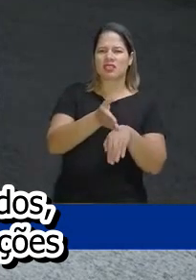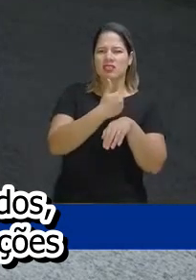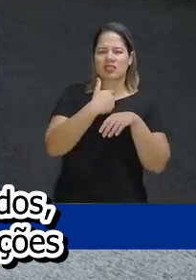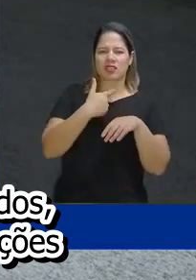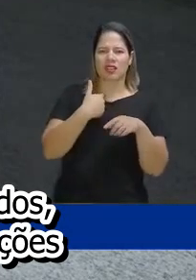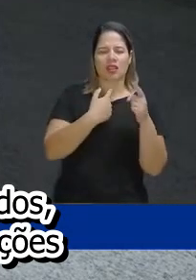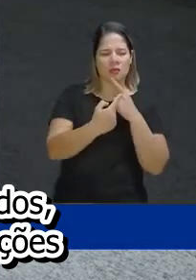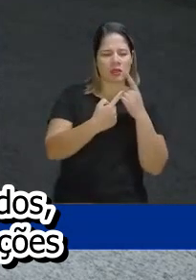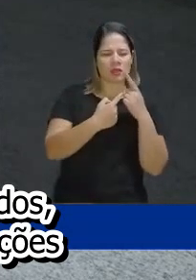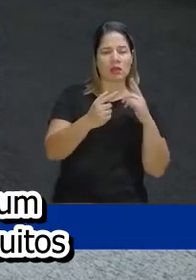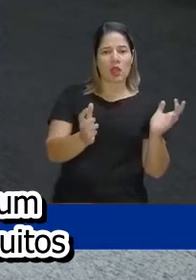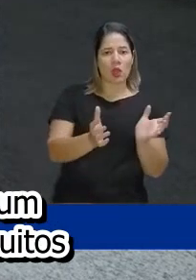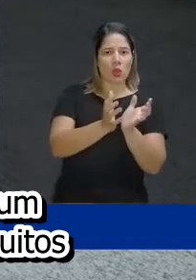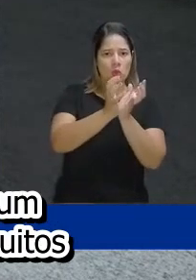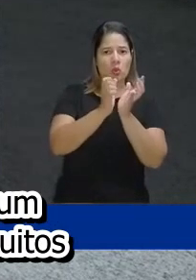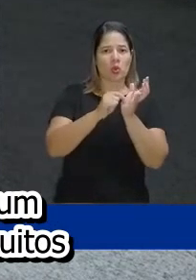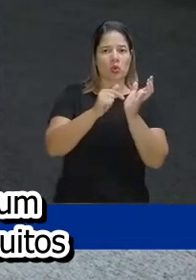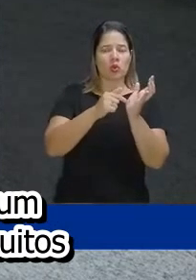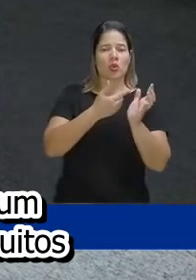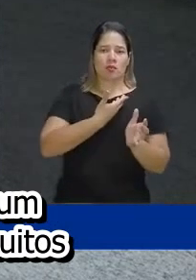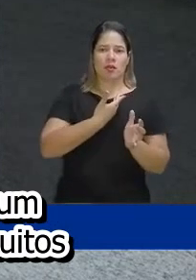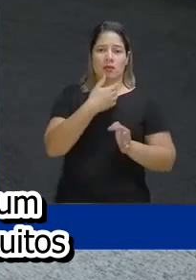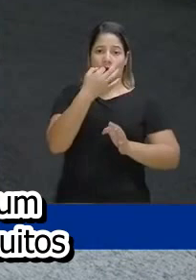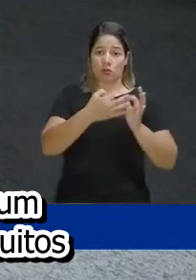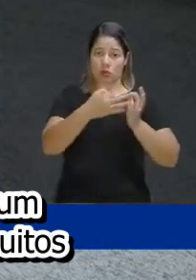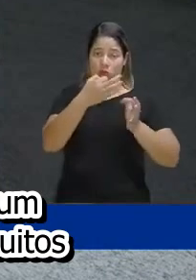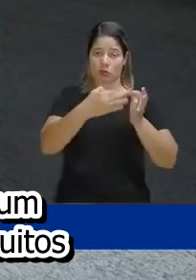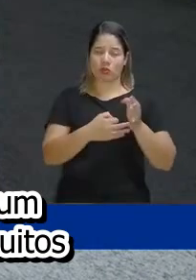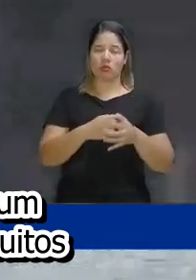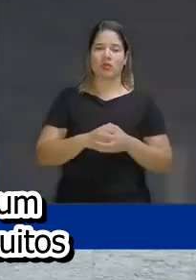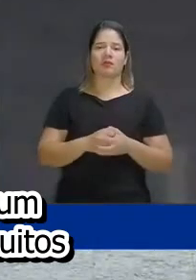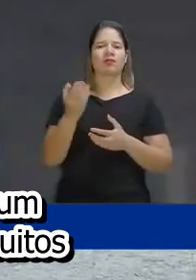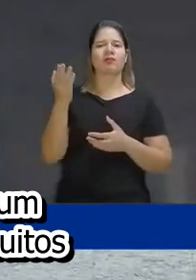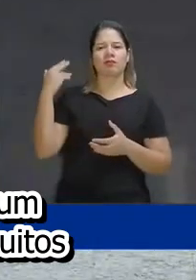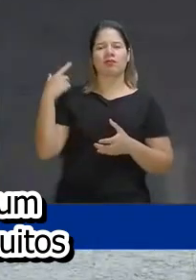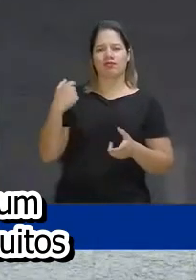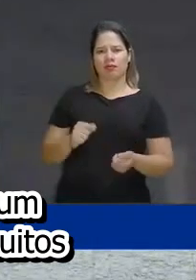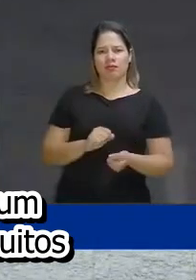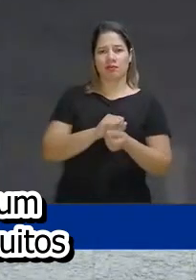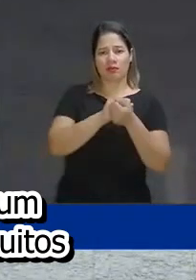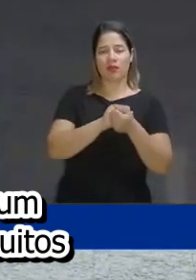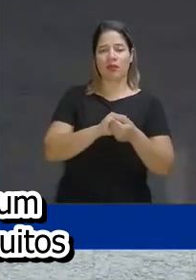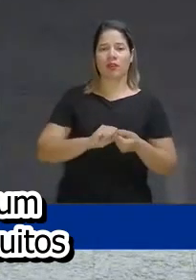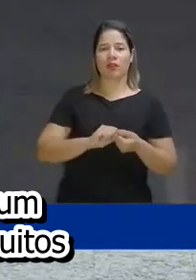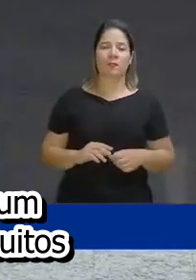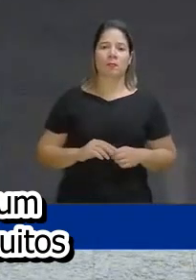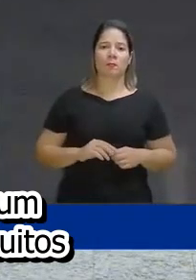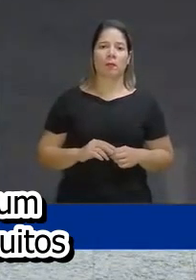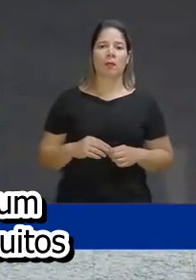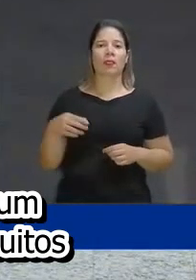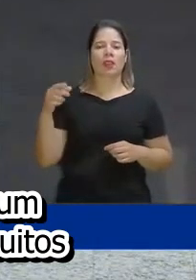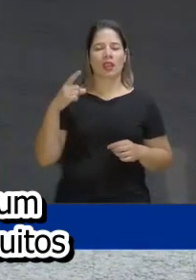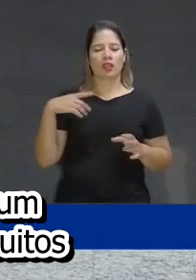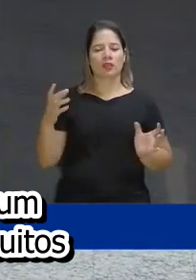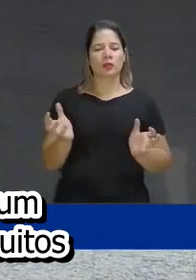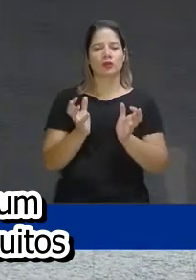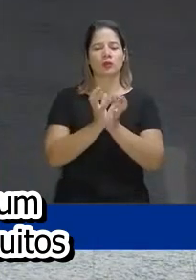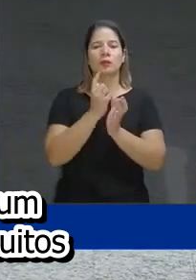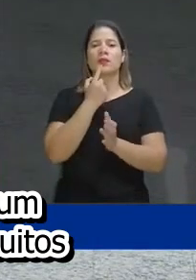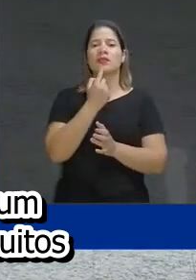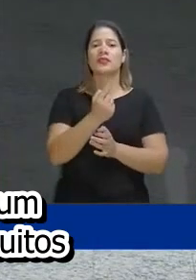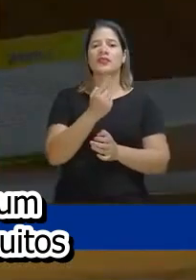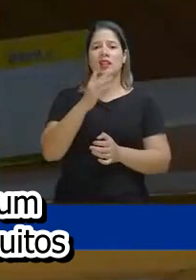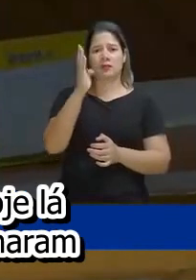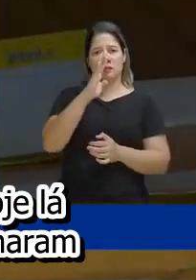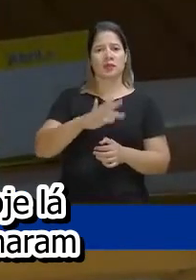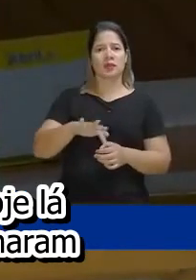foram presidentes de associações de magistrados na época que eu era, Nós temos um grupo nacional que debate essas questões, e são muitos